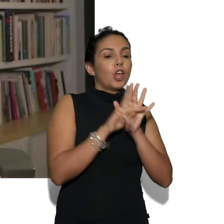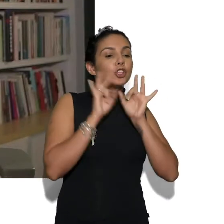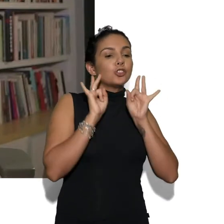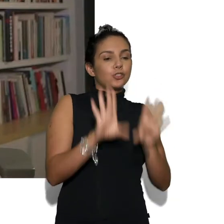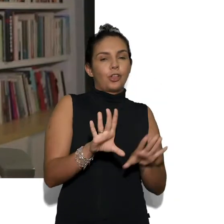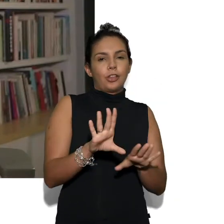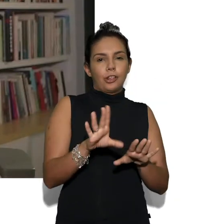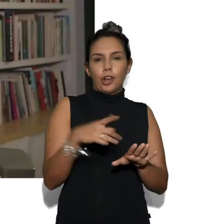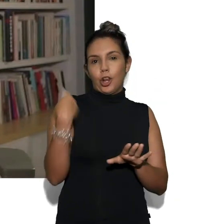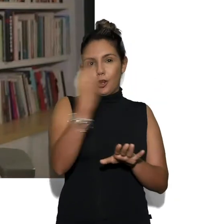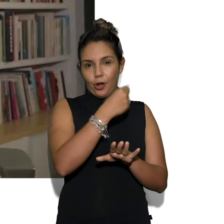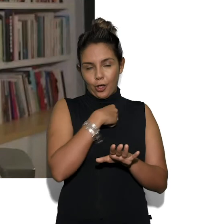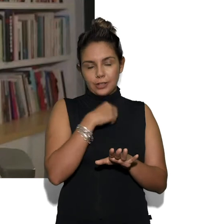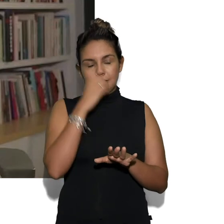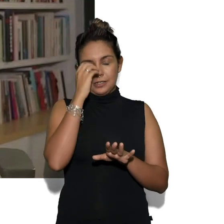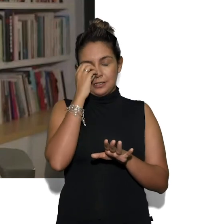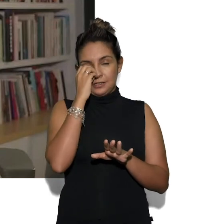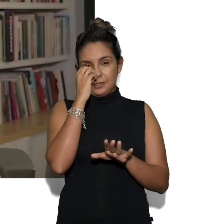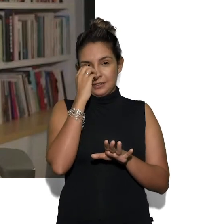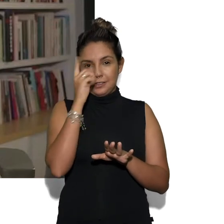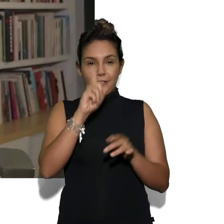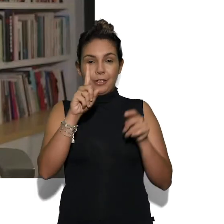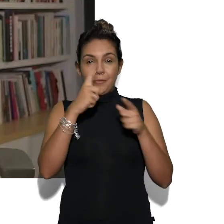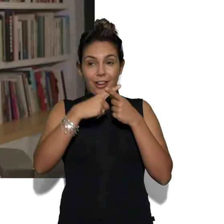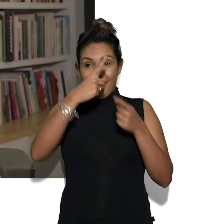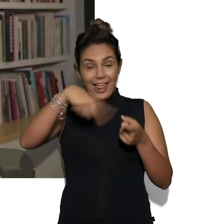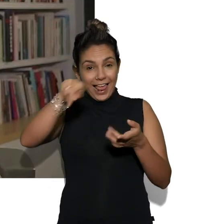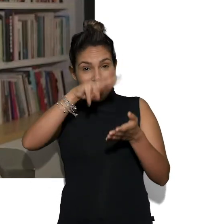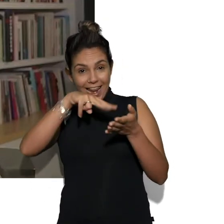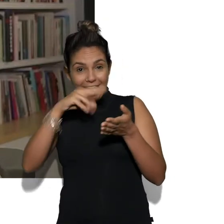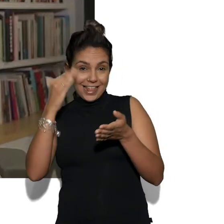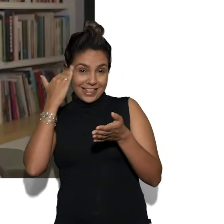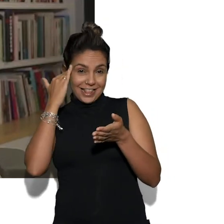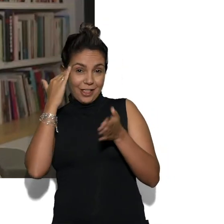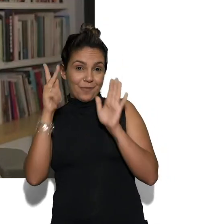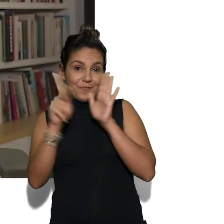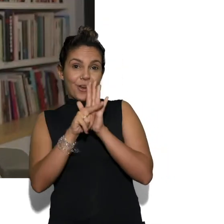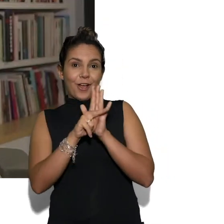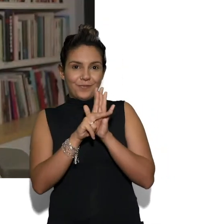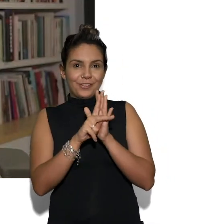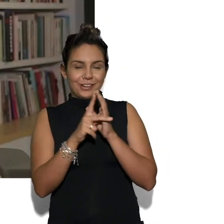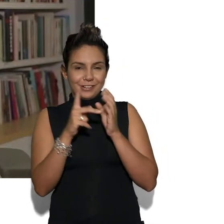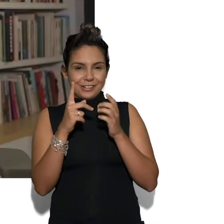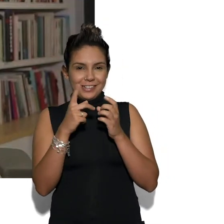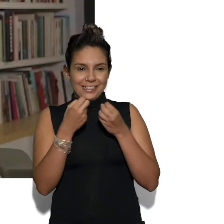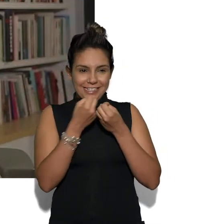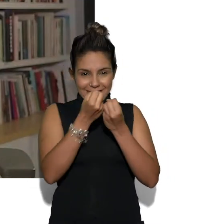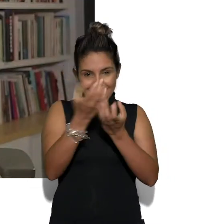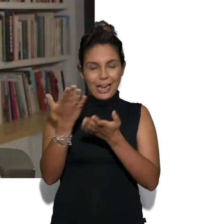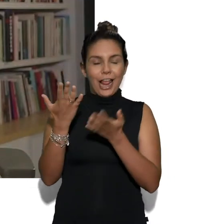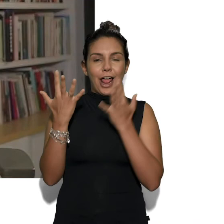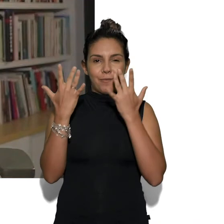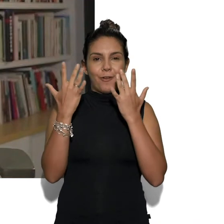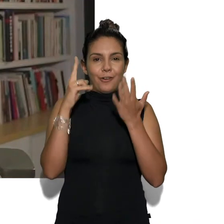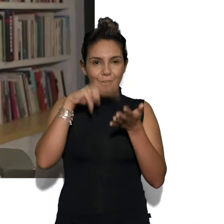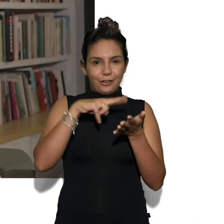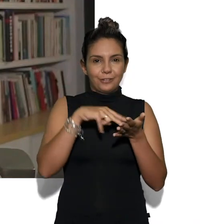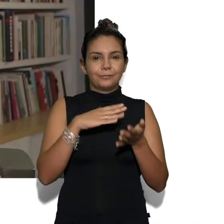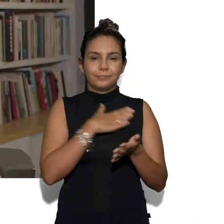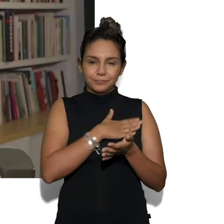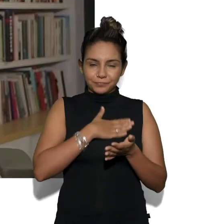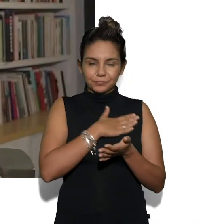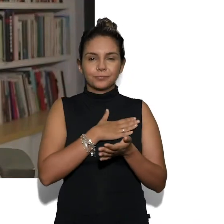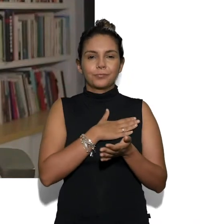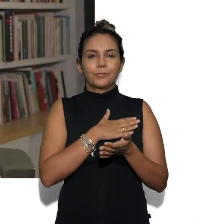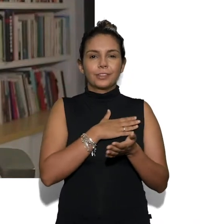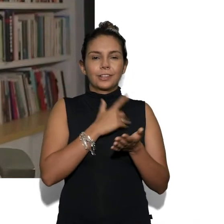exclusivamente acerca de nós, porque se assim fosse não faria sentido sequer colocá-lo nas mãos de um leitor. Bastaria que